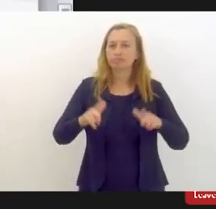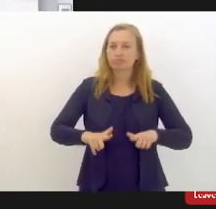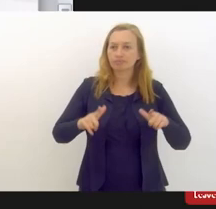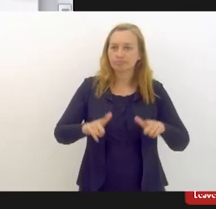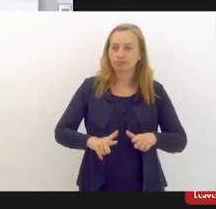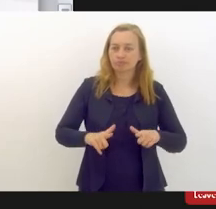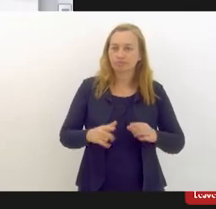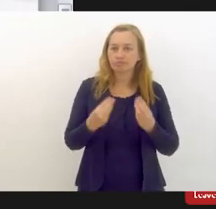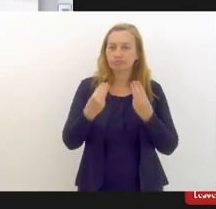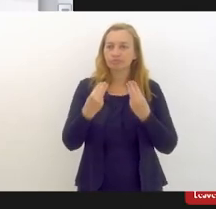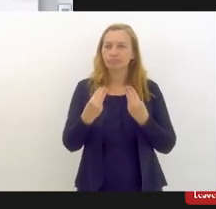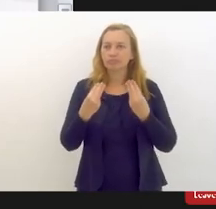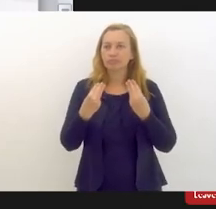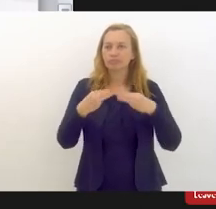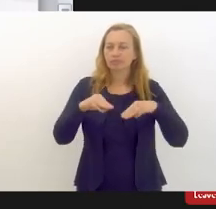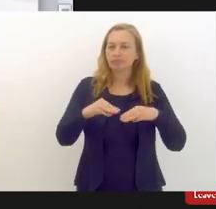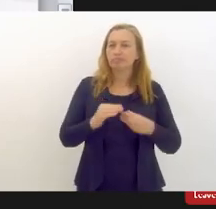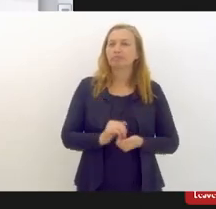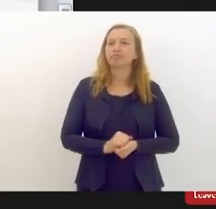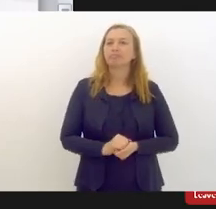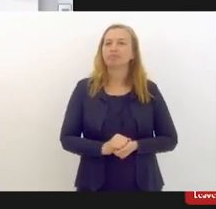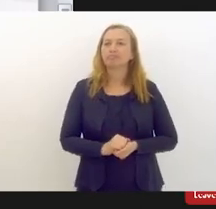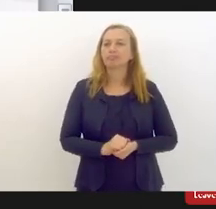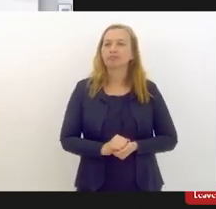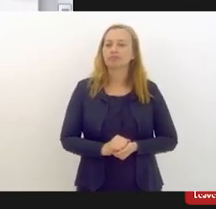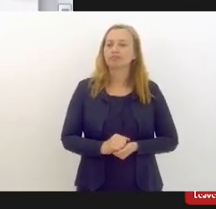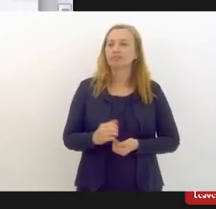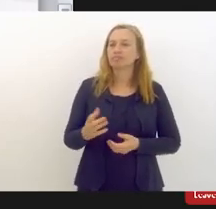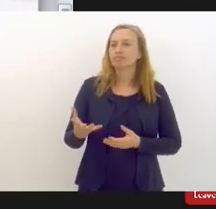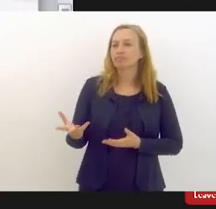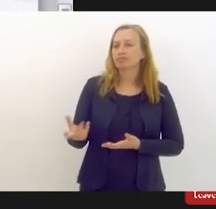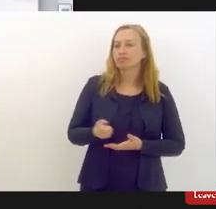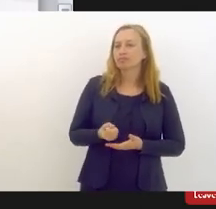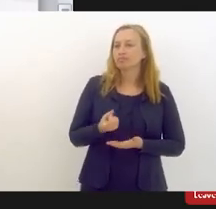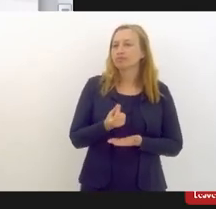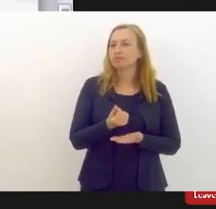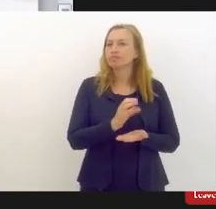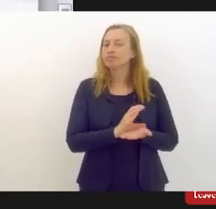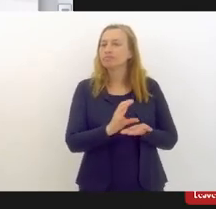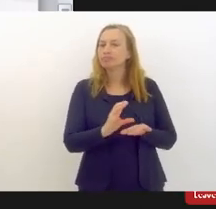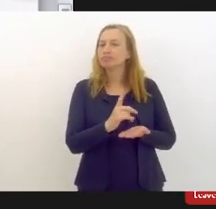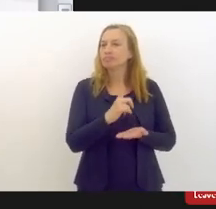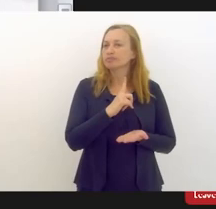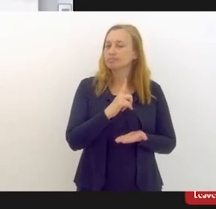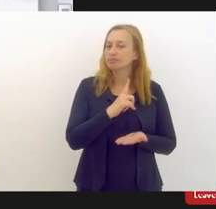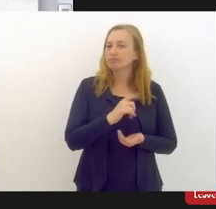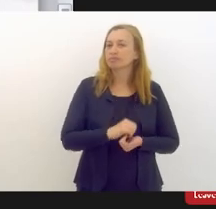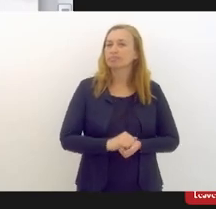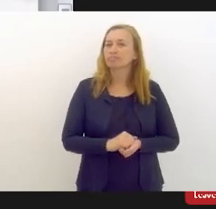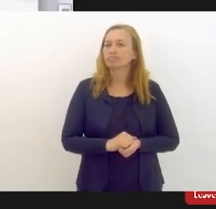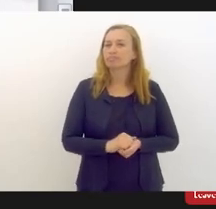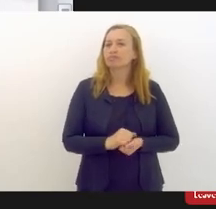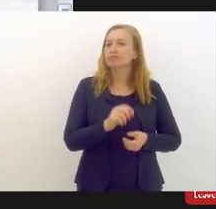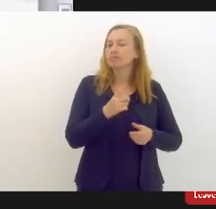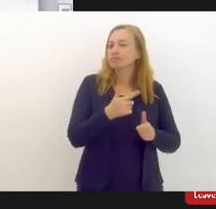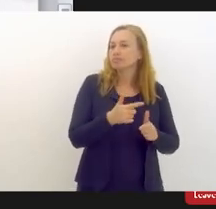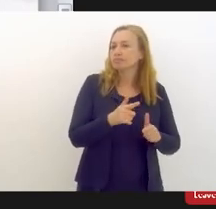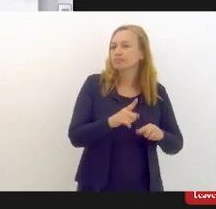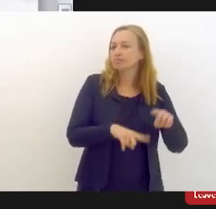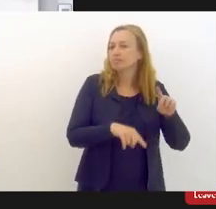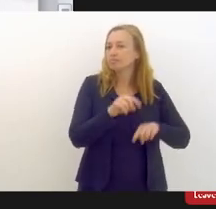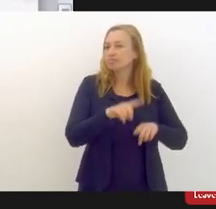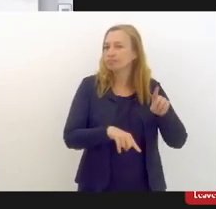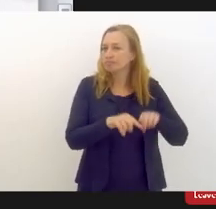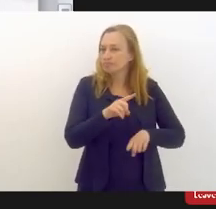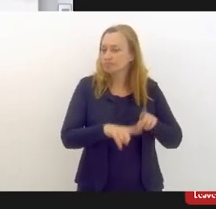maker ou a sua sala maker, ou recebeu recursos para adquirir equipamentos,